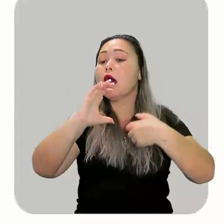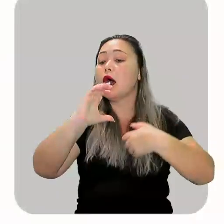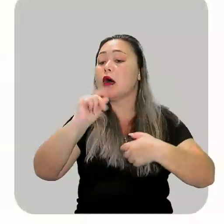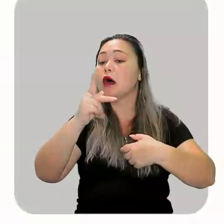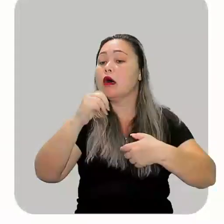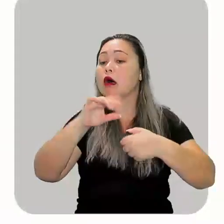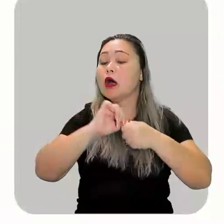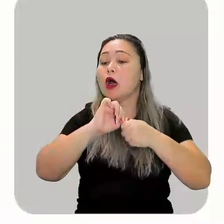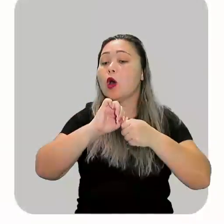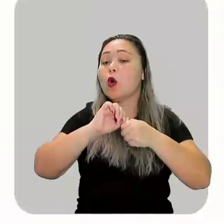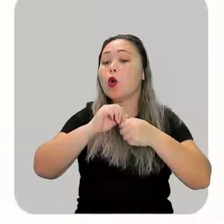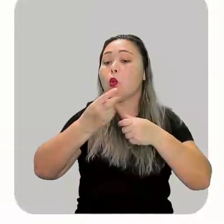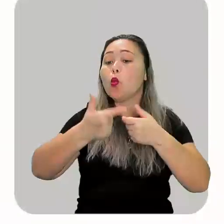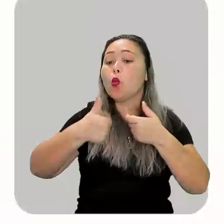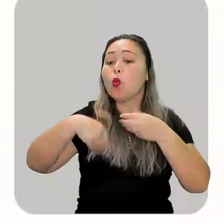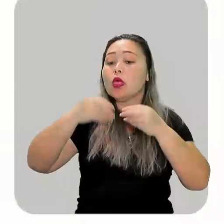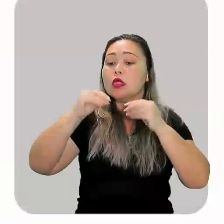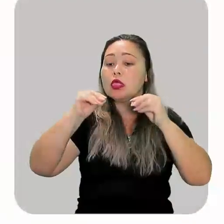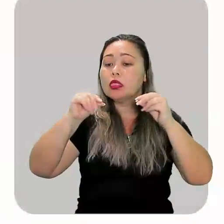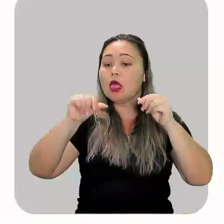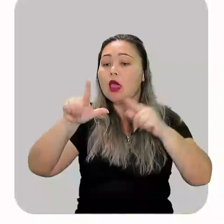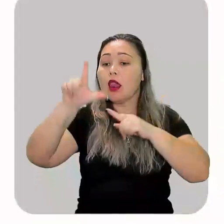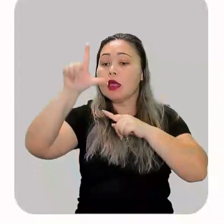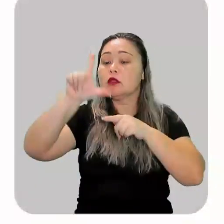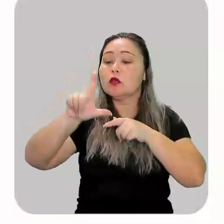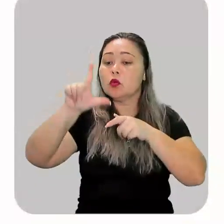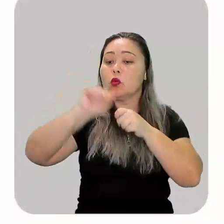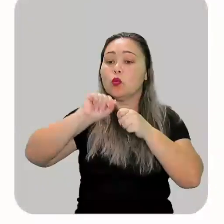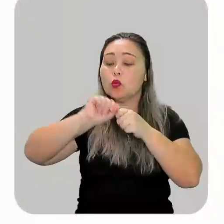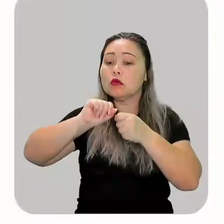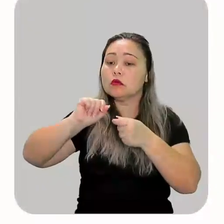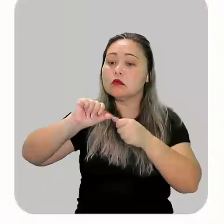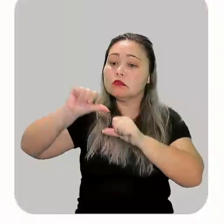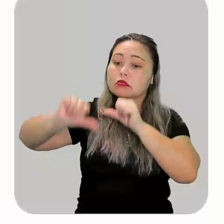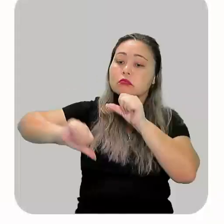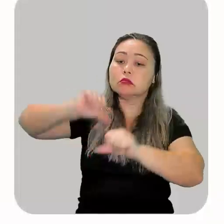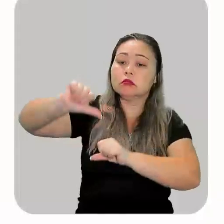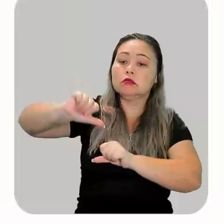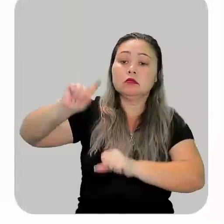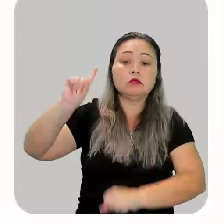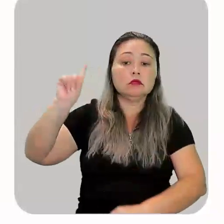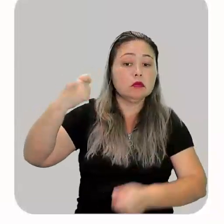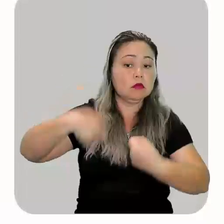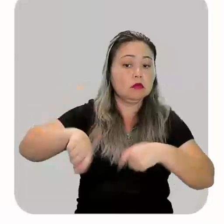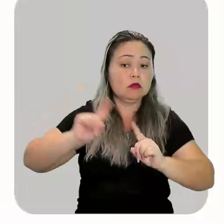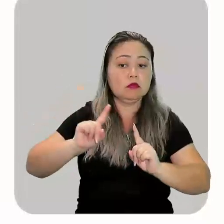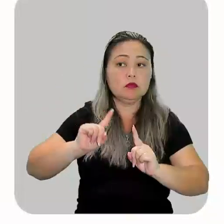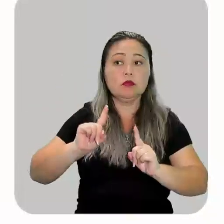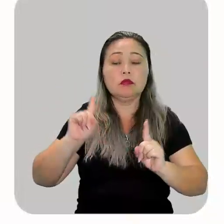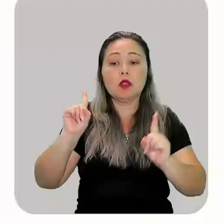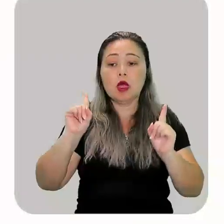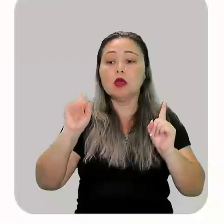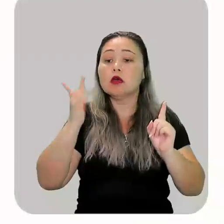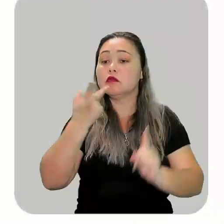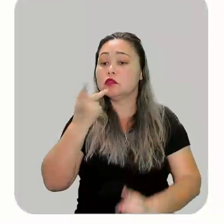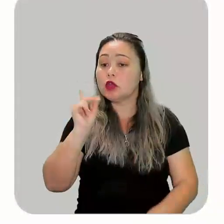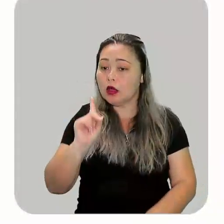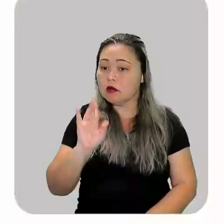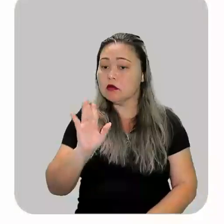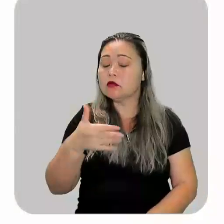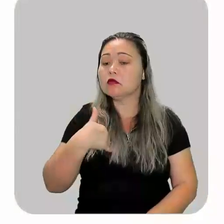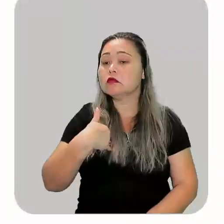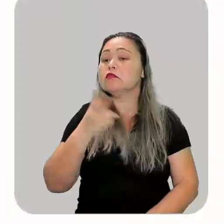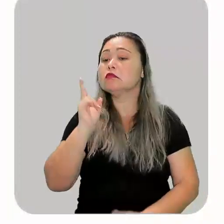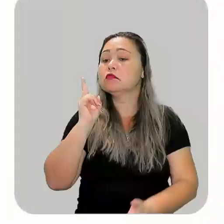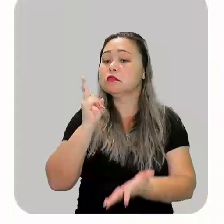Capacidade trabalha com litros. Ah, então refrigerante eu vou ter que converter. Aqui não vai precisar, porque ele já disse lá